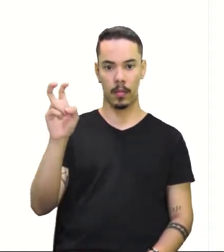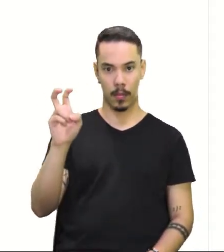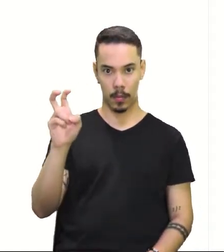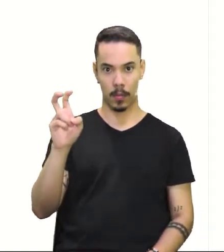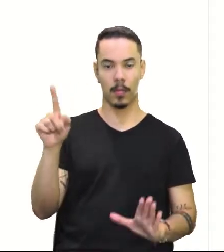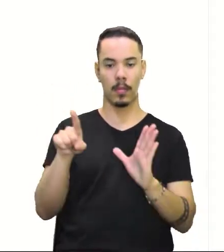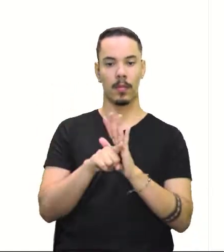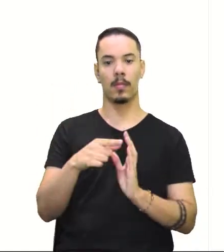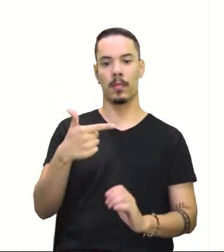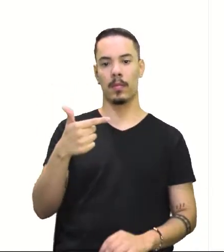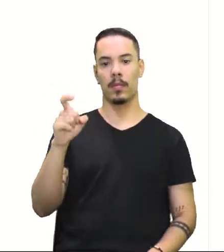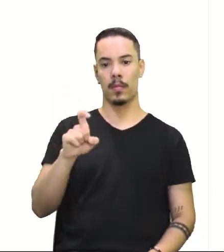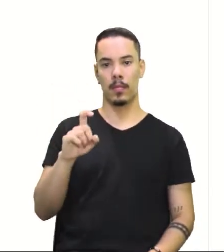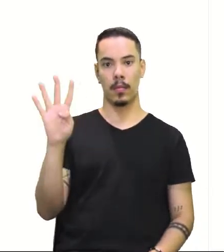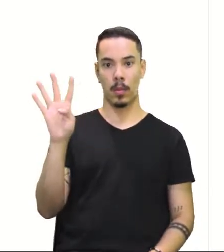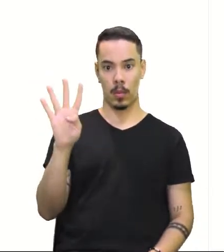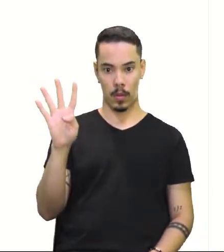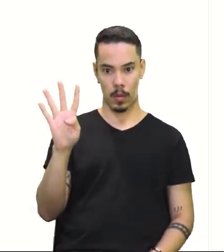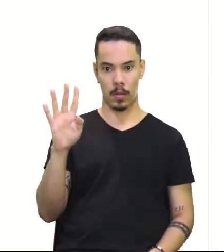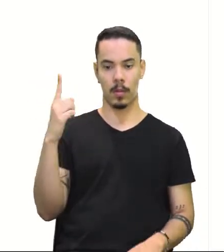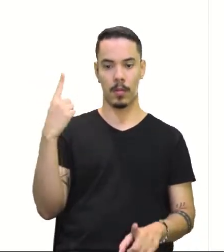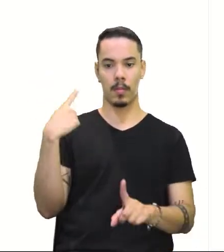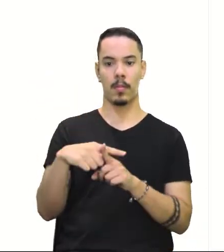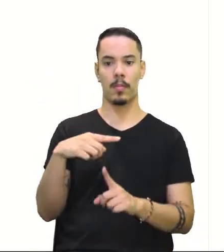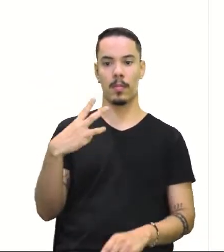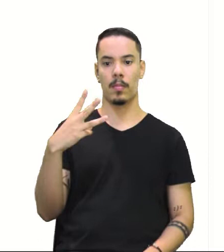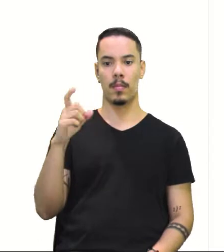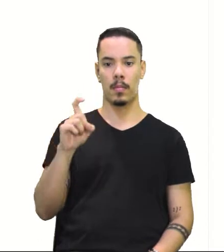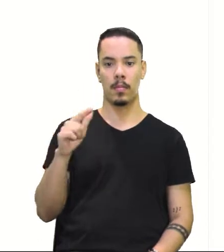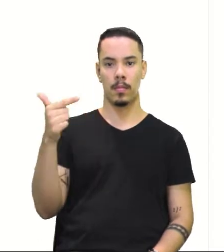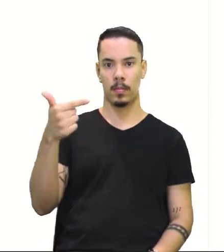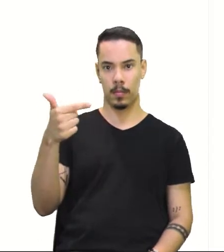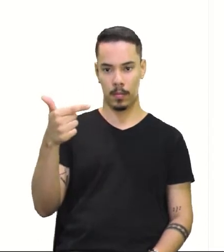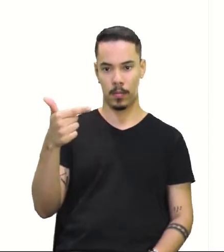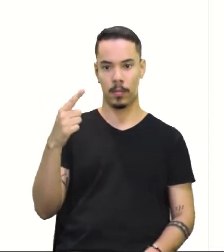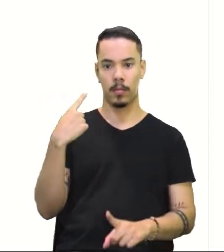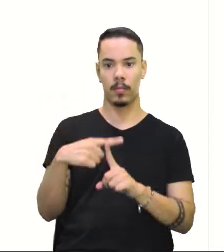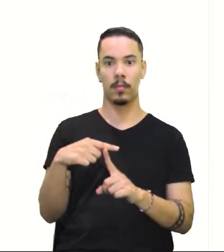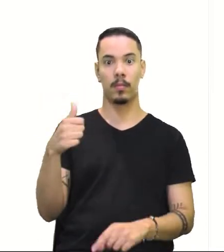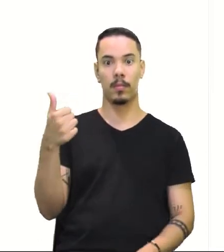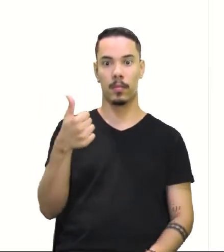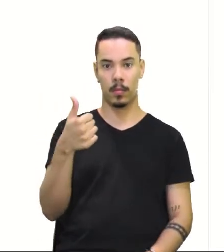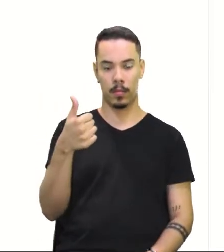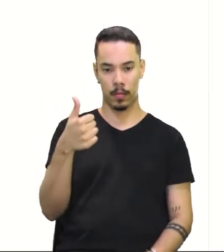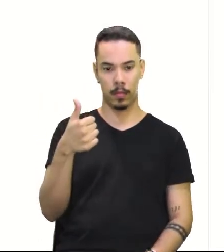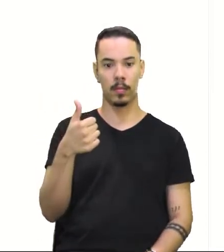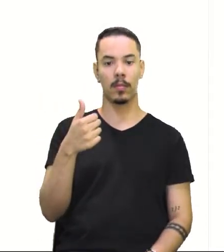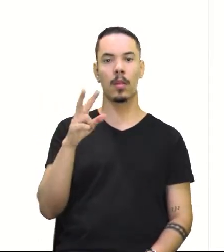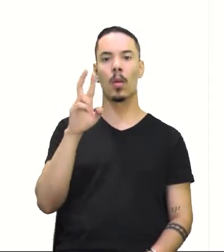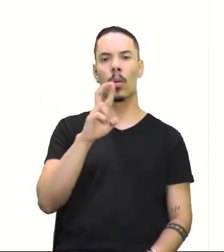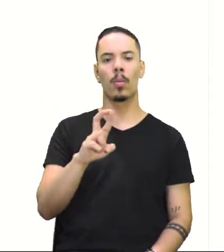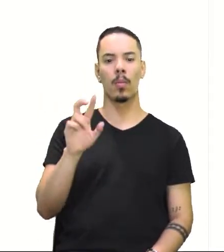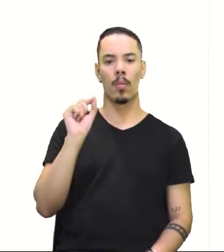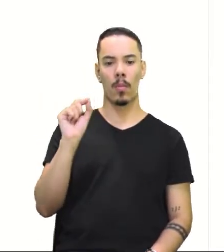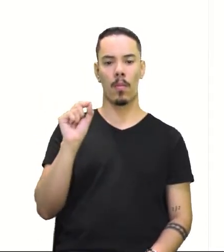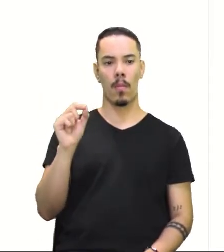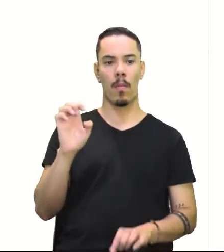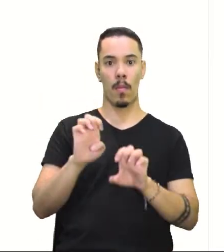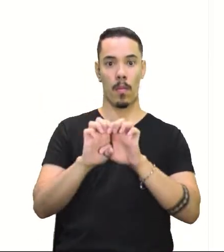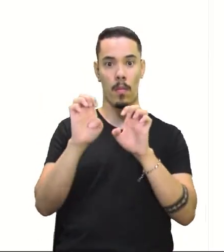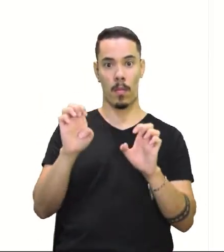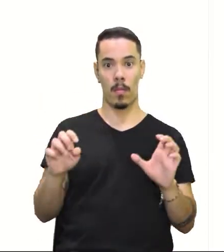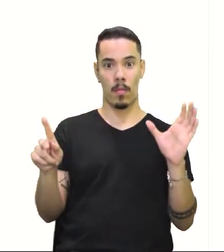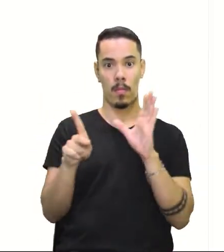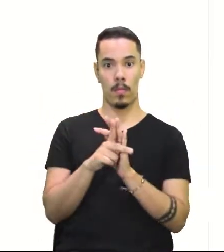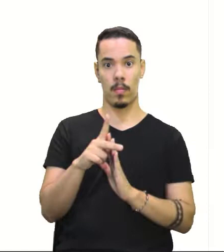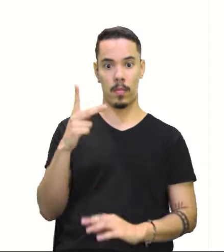potência menos 2x elevado à quarta potência mais 3x ao quadrado mais 1. Observem que na estrutura desse polinômio